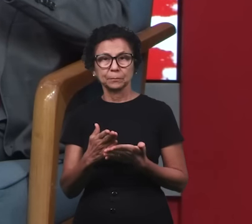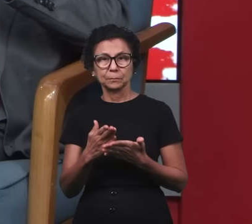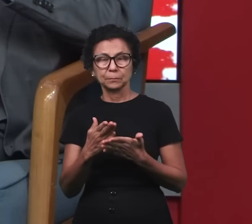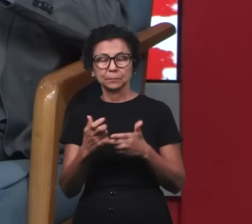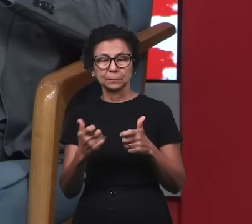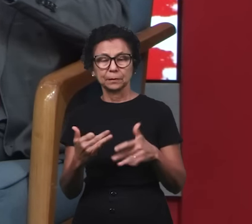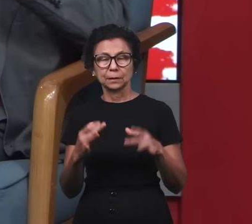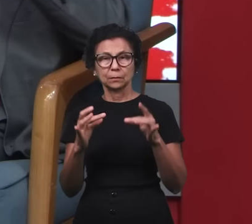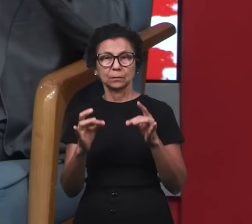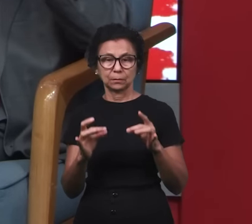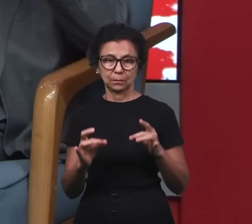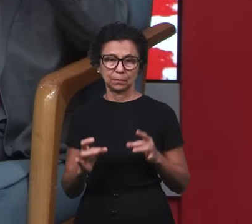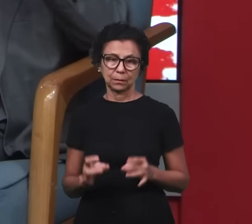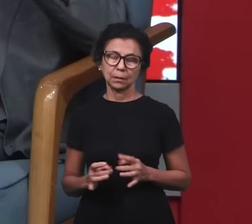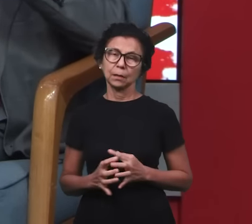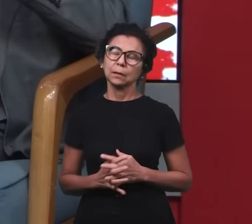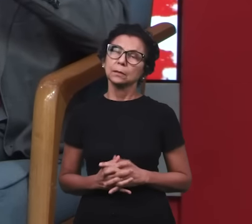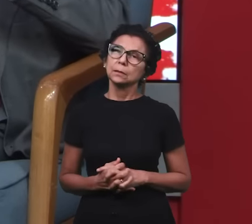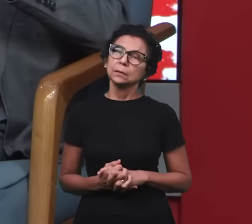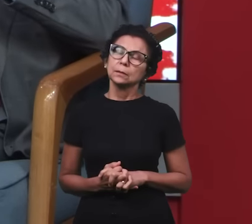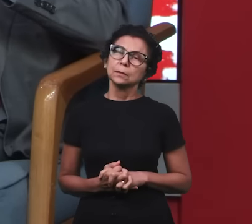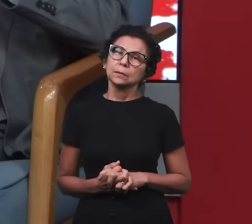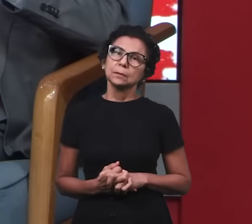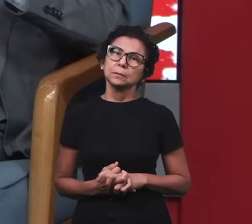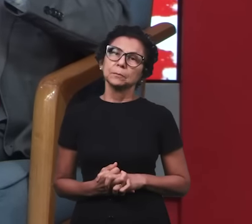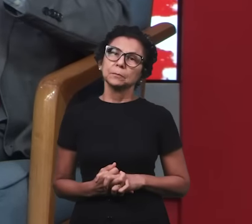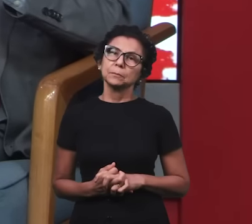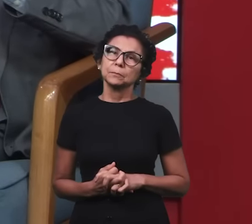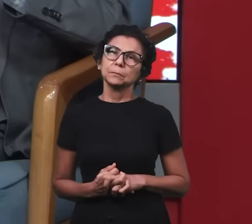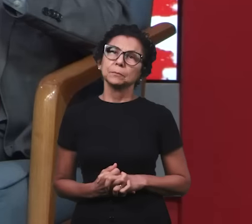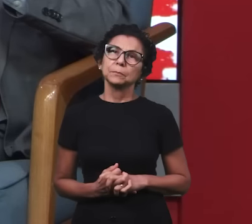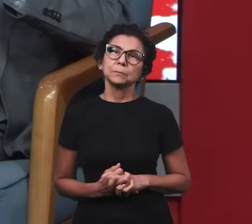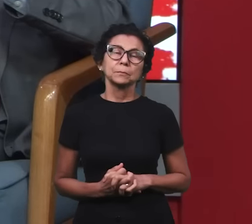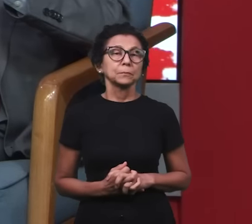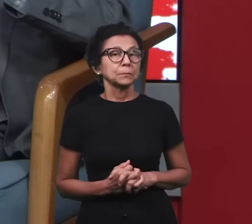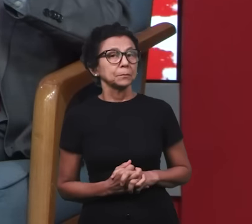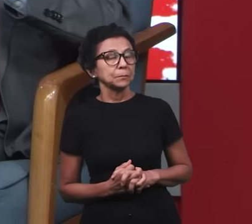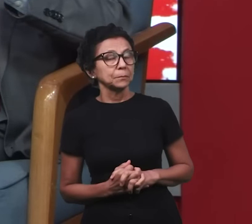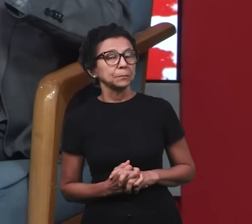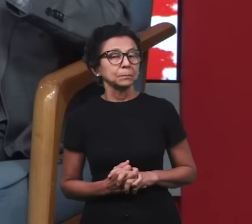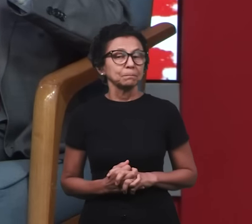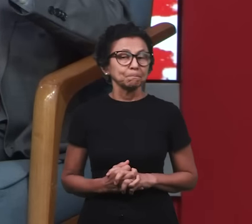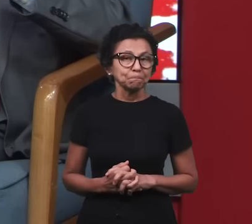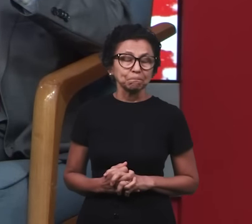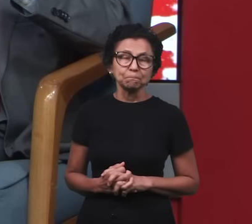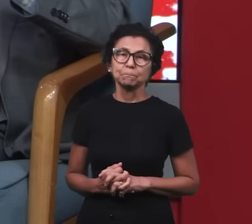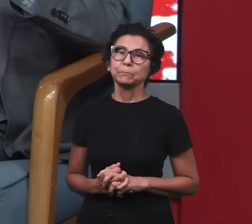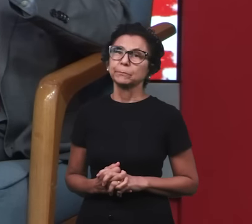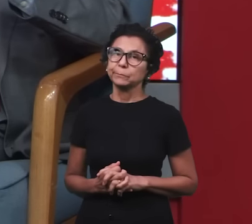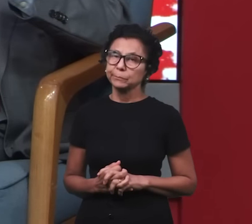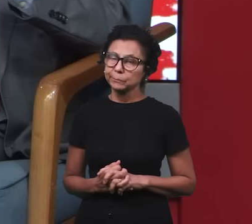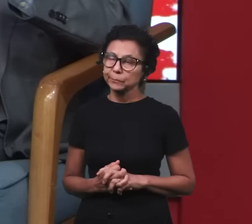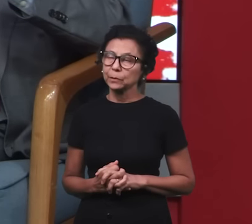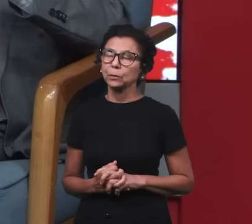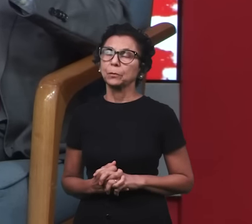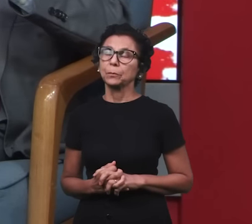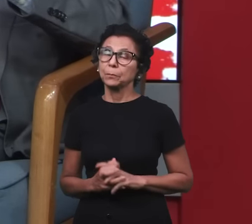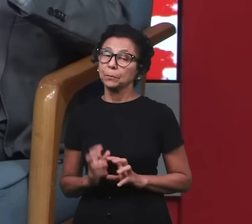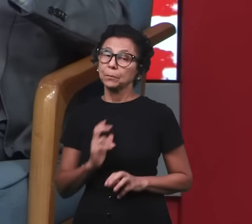então, sobre a operação do Espírito Santo, que tem muita, como eu disse,